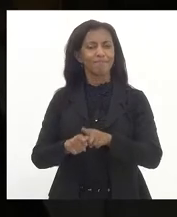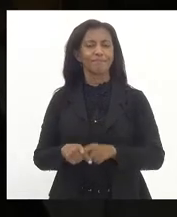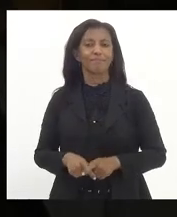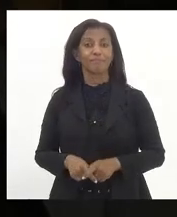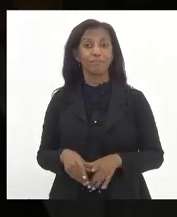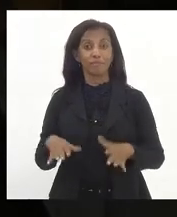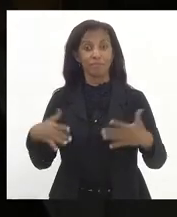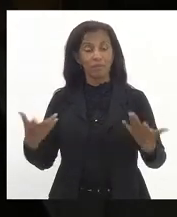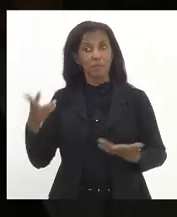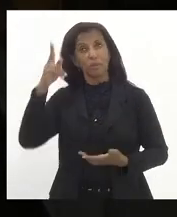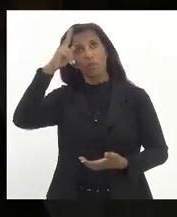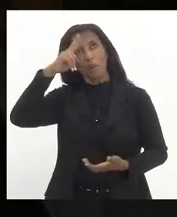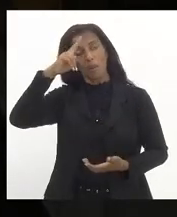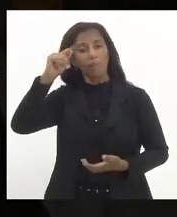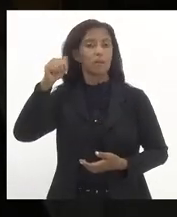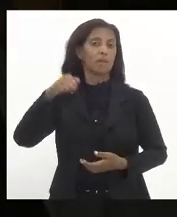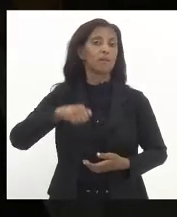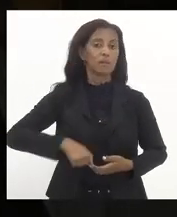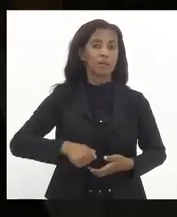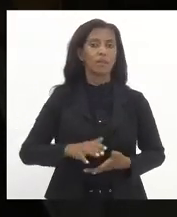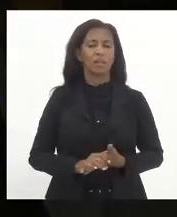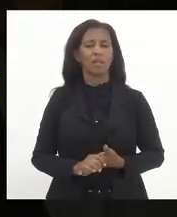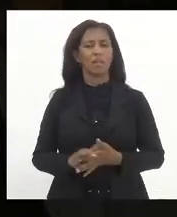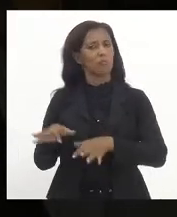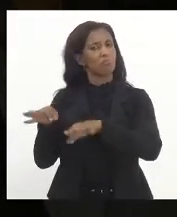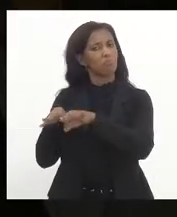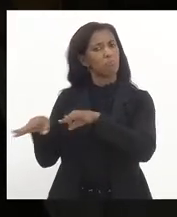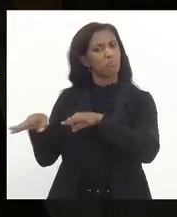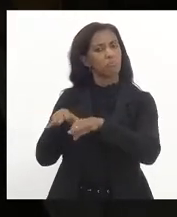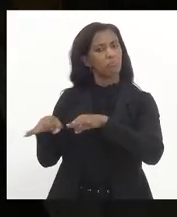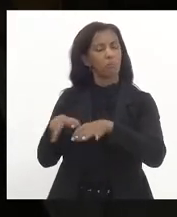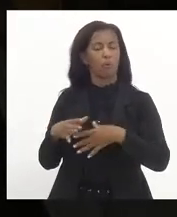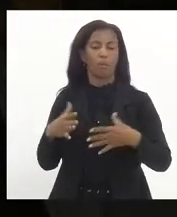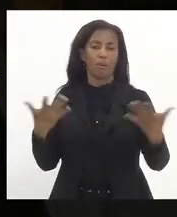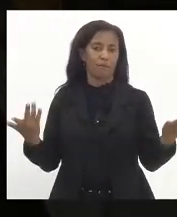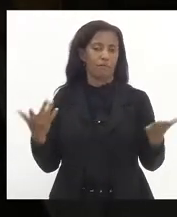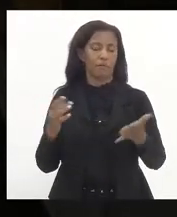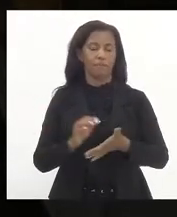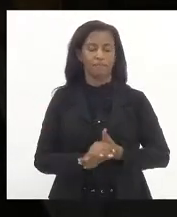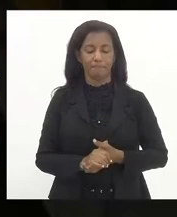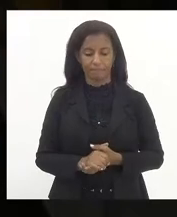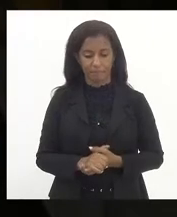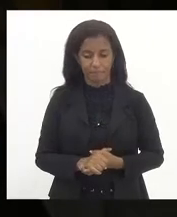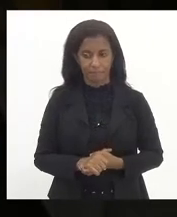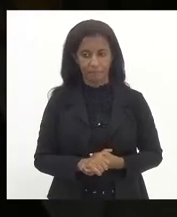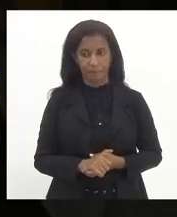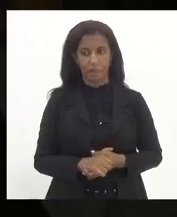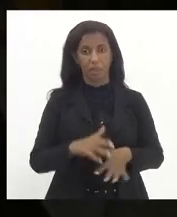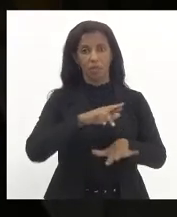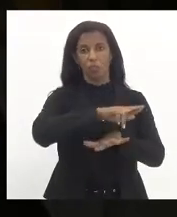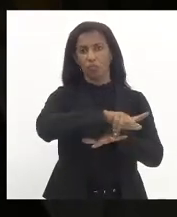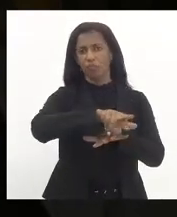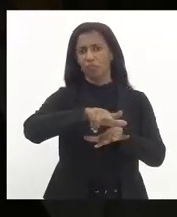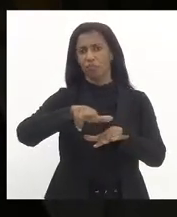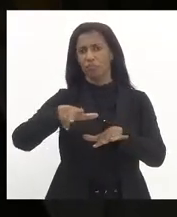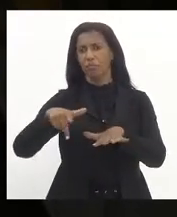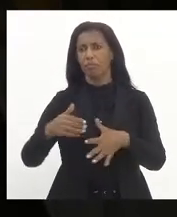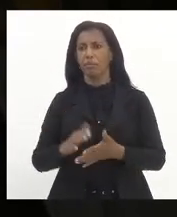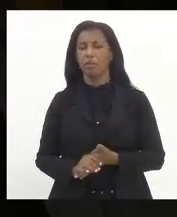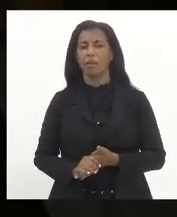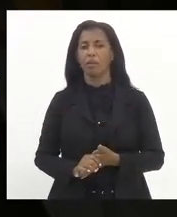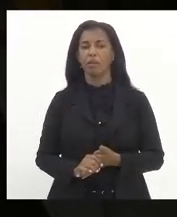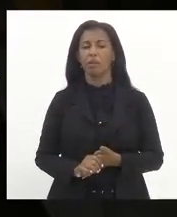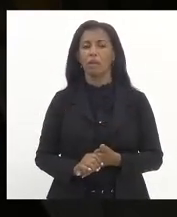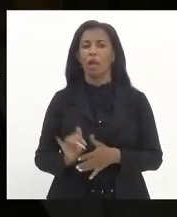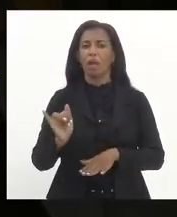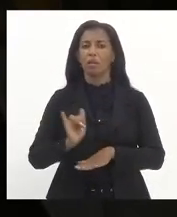ou seja, nós estamos lembrando aqui, de maneira, enfim, pontual, de vários